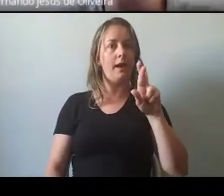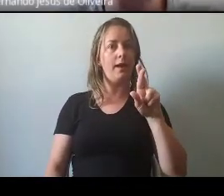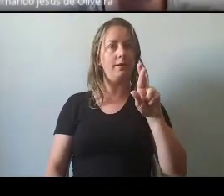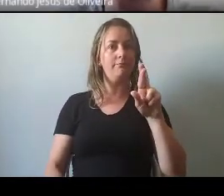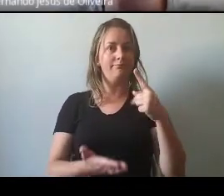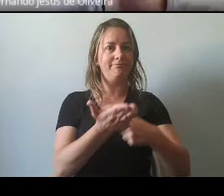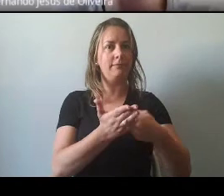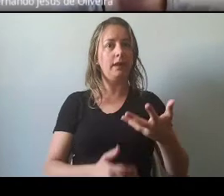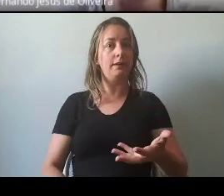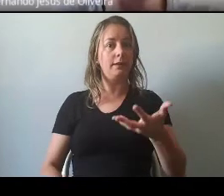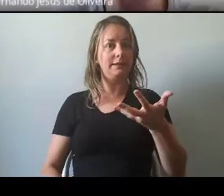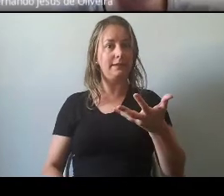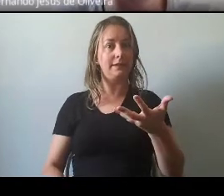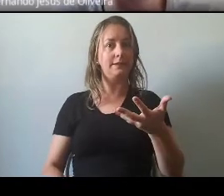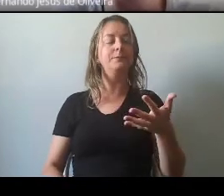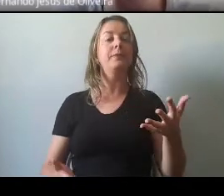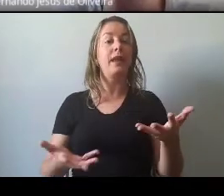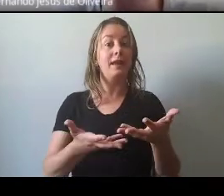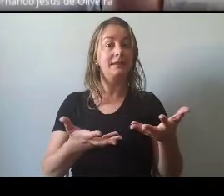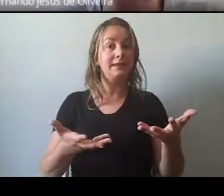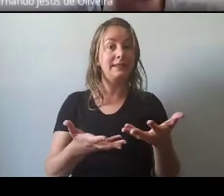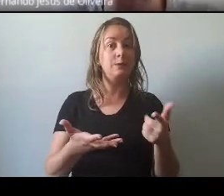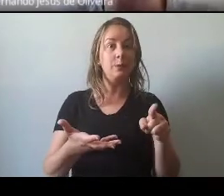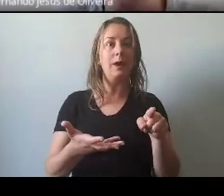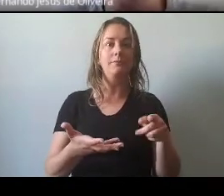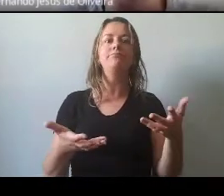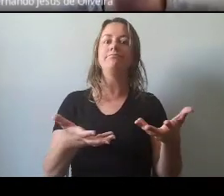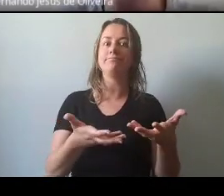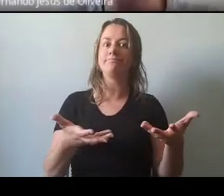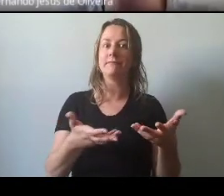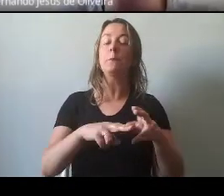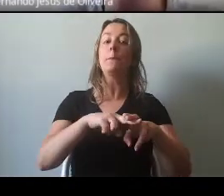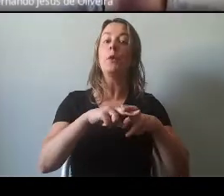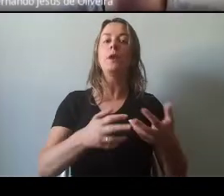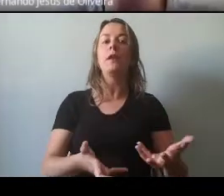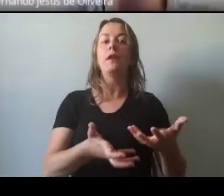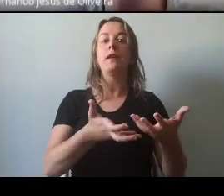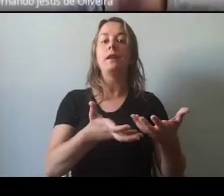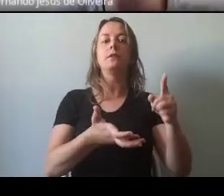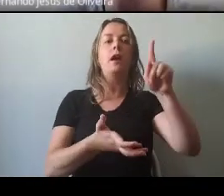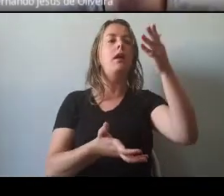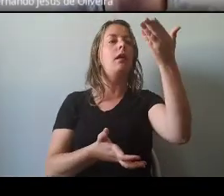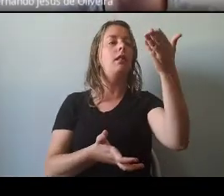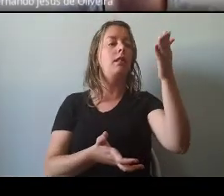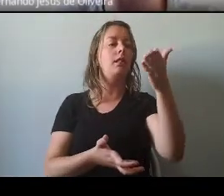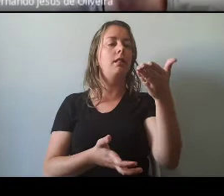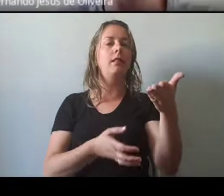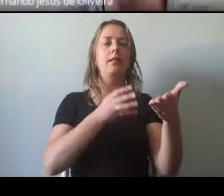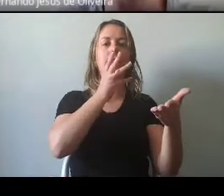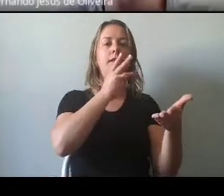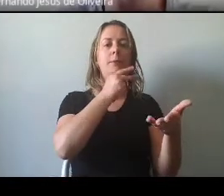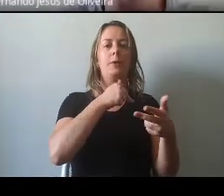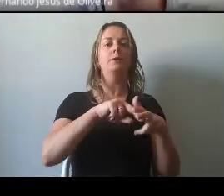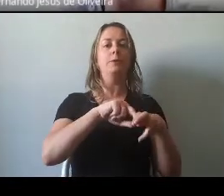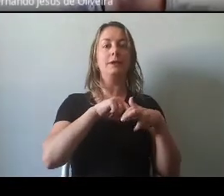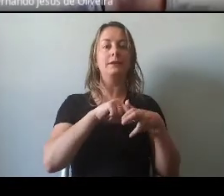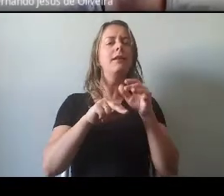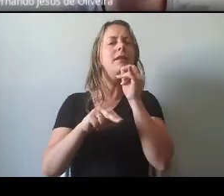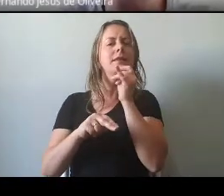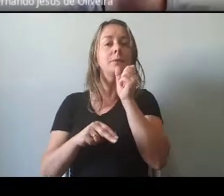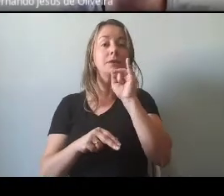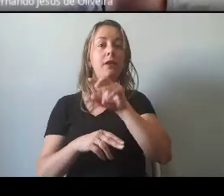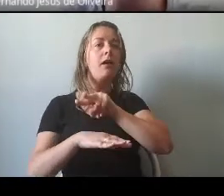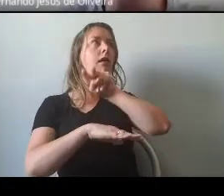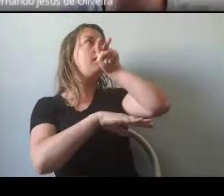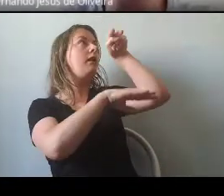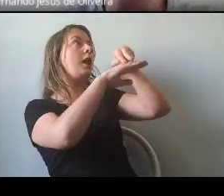caia mais devagar. Não é por causa da massa dela, é por causa da resistência do ar sobre ela.